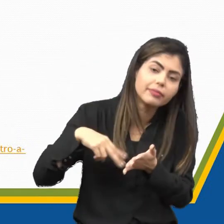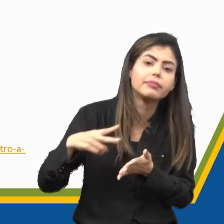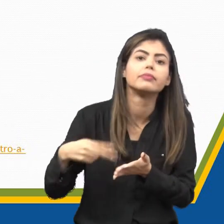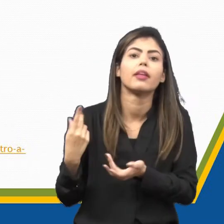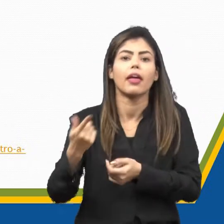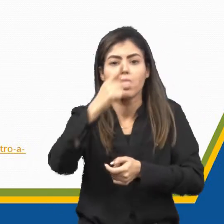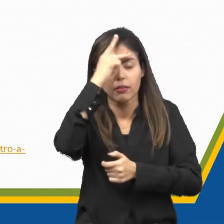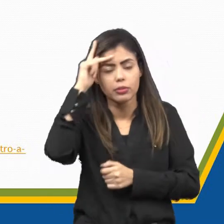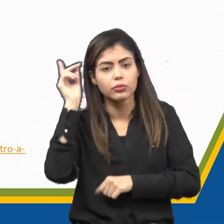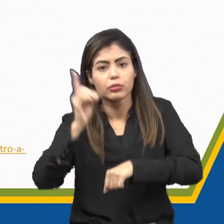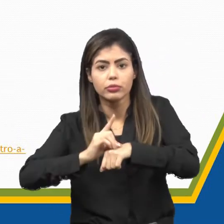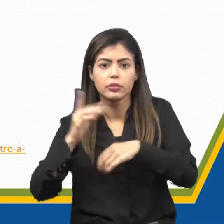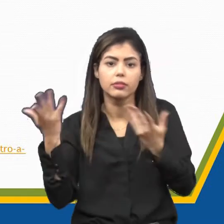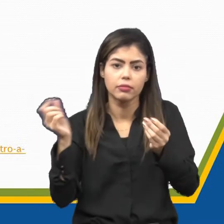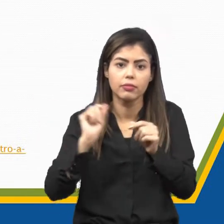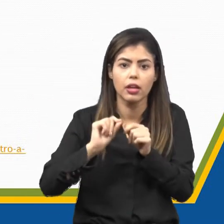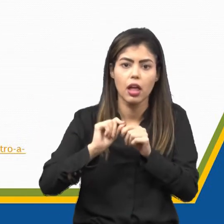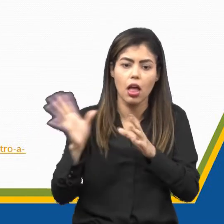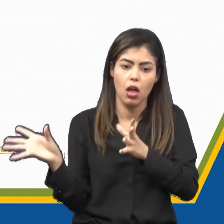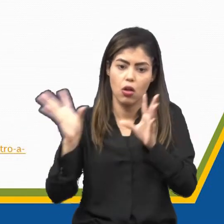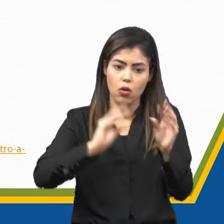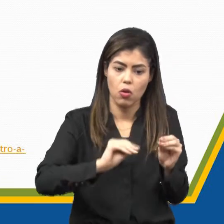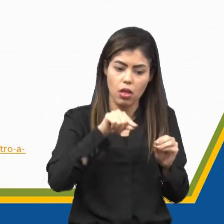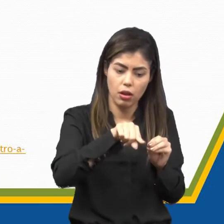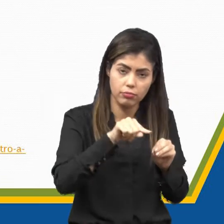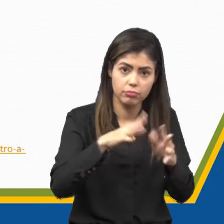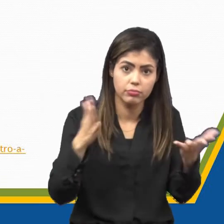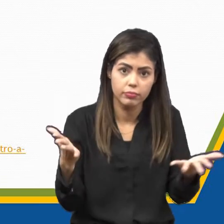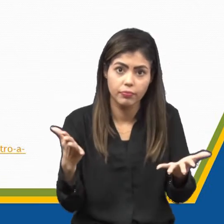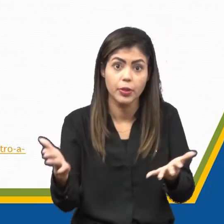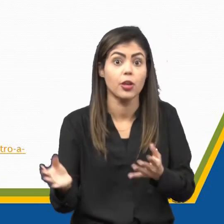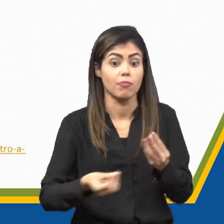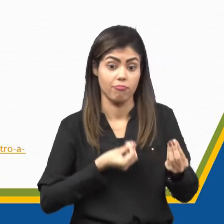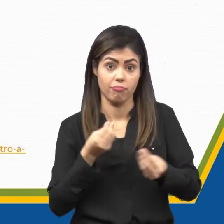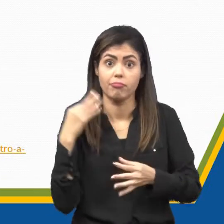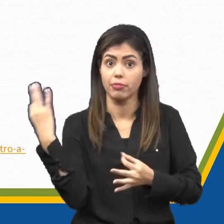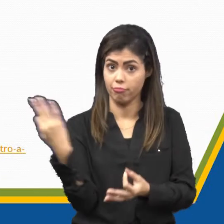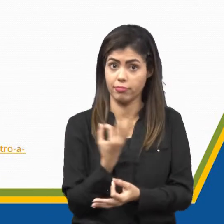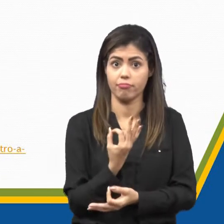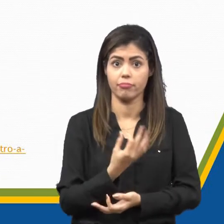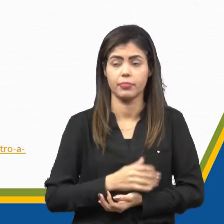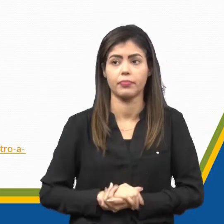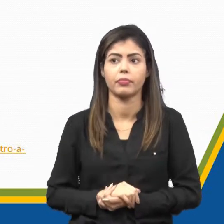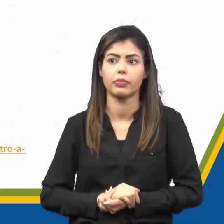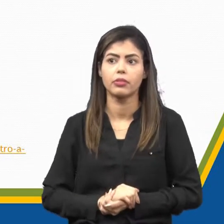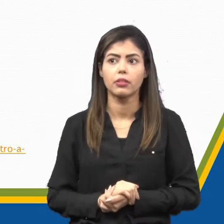do produtor, e eles vão colocar isso na cena de uma forma fantástica.